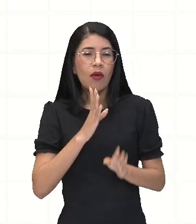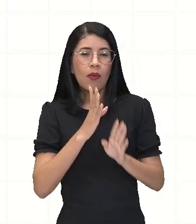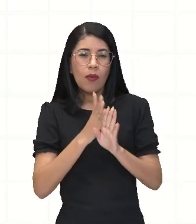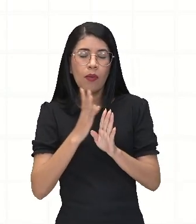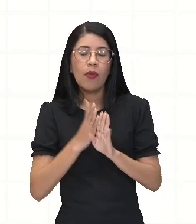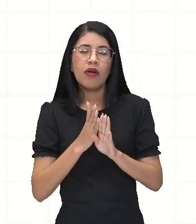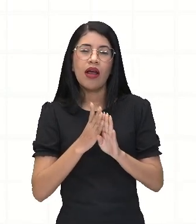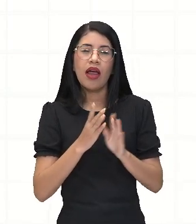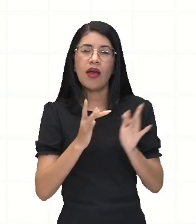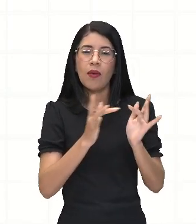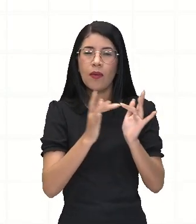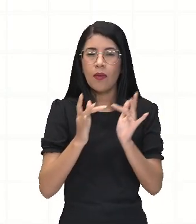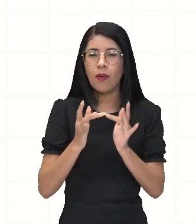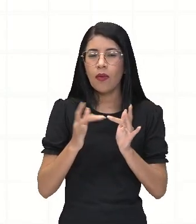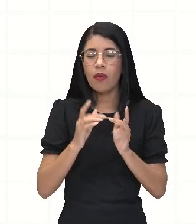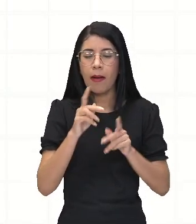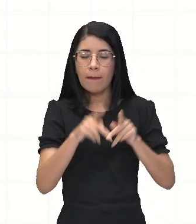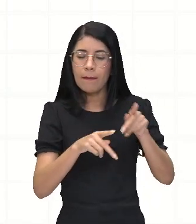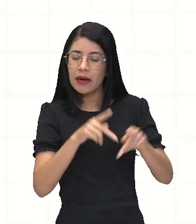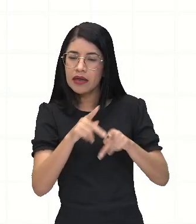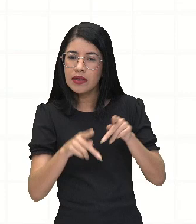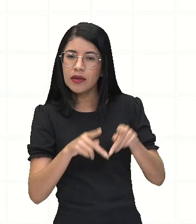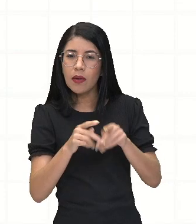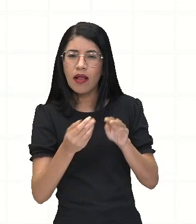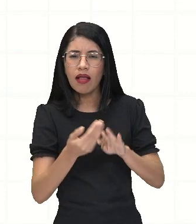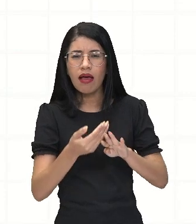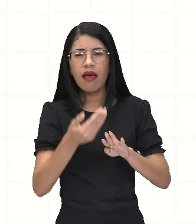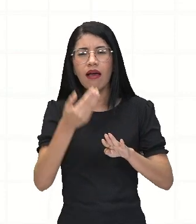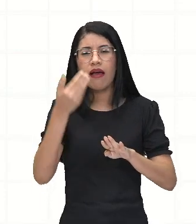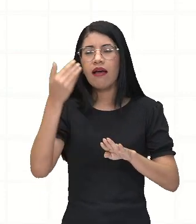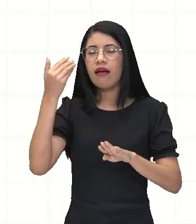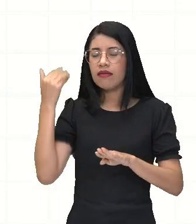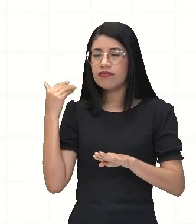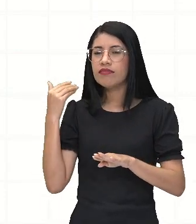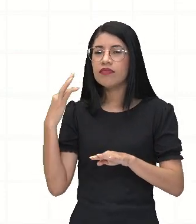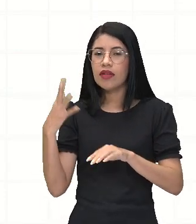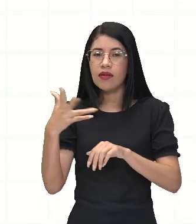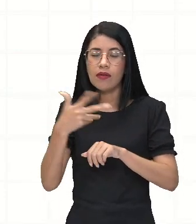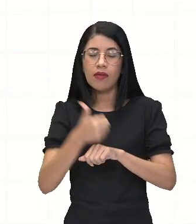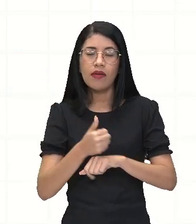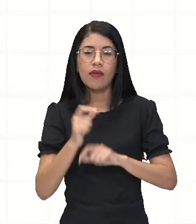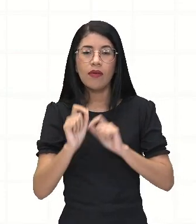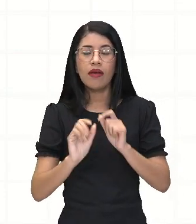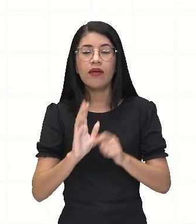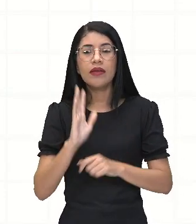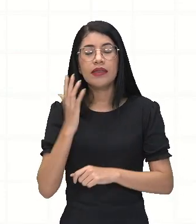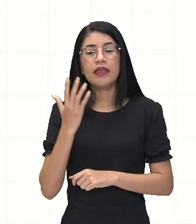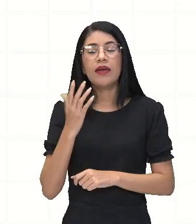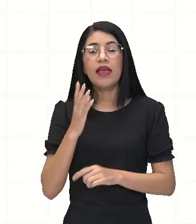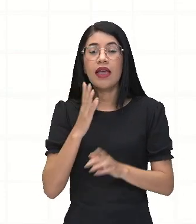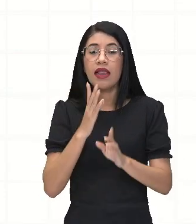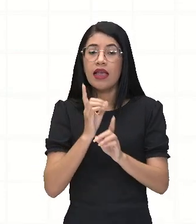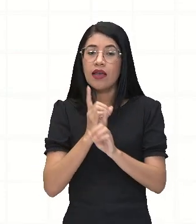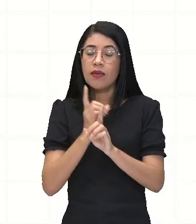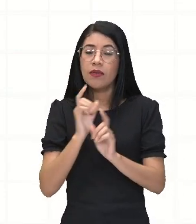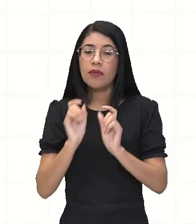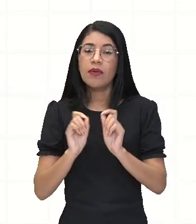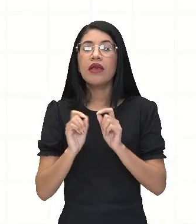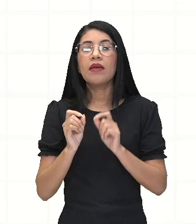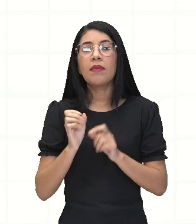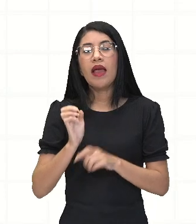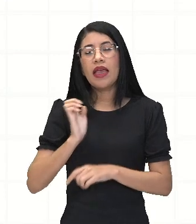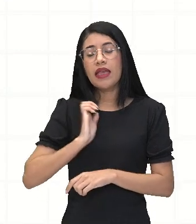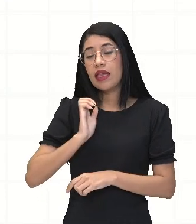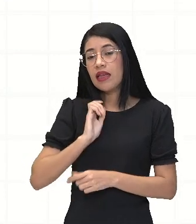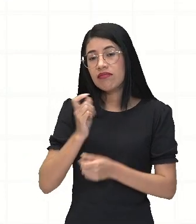civilizações asteca, inca, no início do seu processo de colonização, ela já encontra recursos